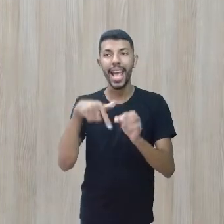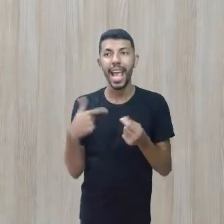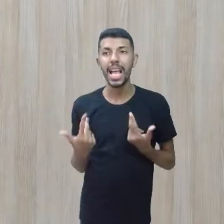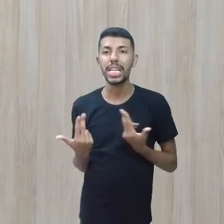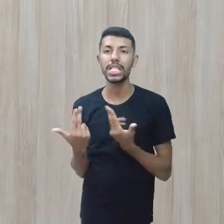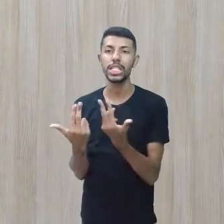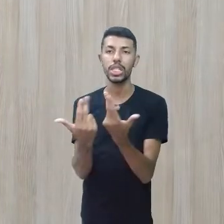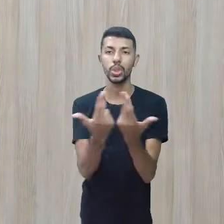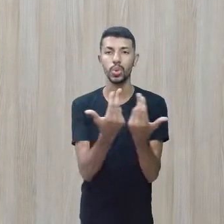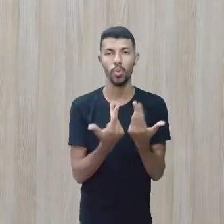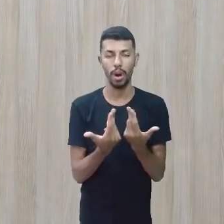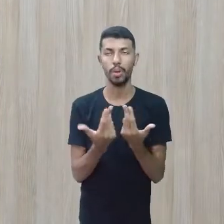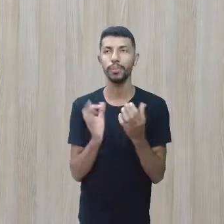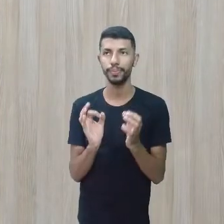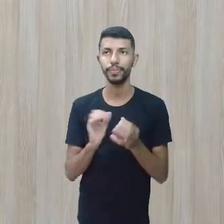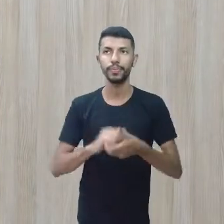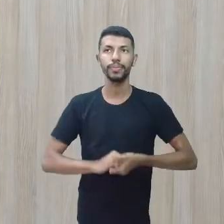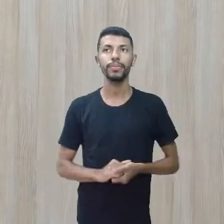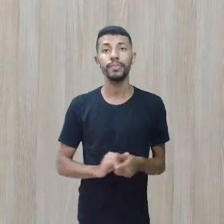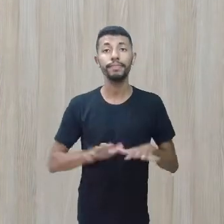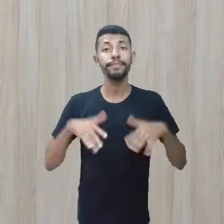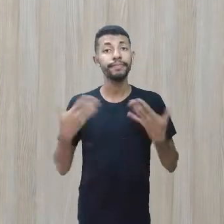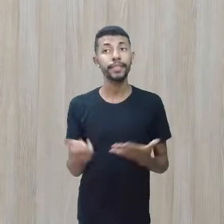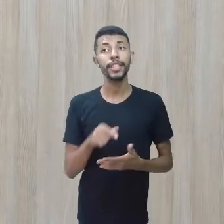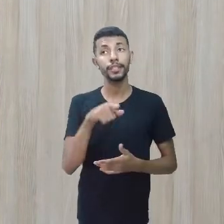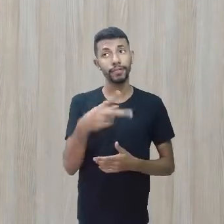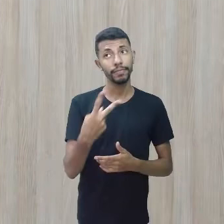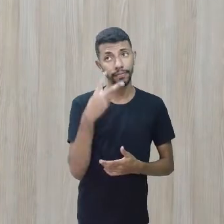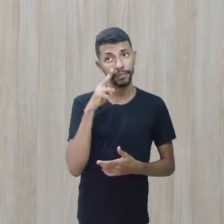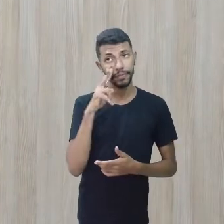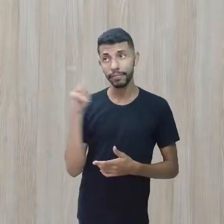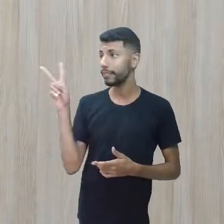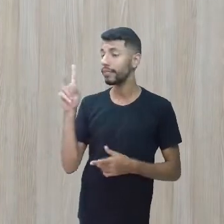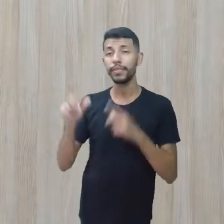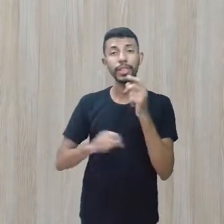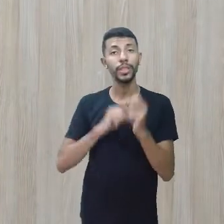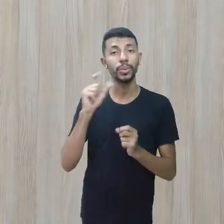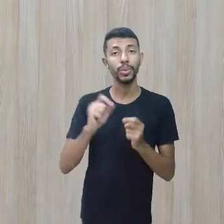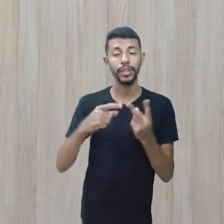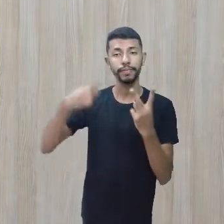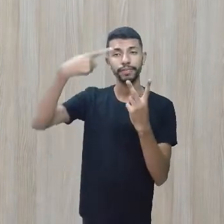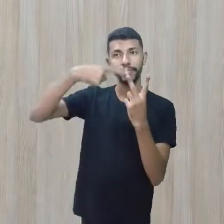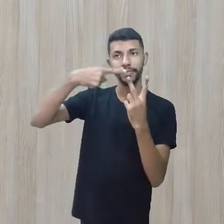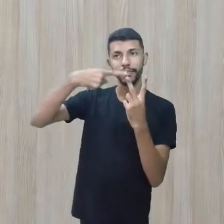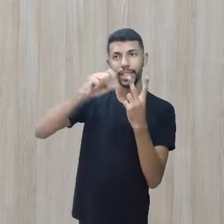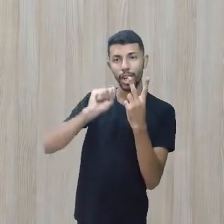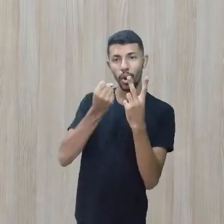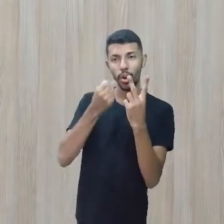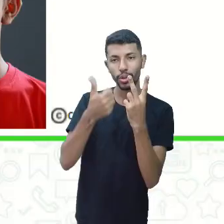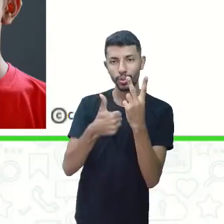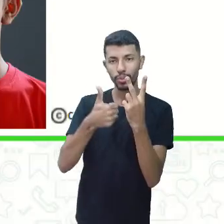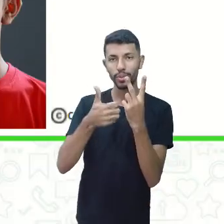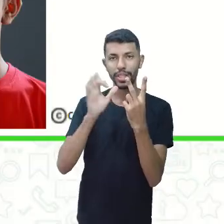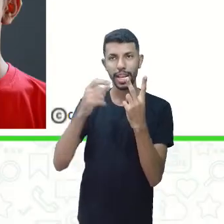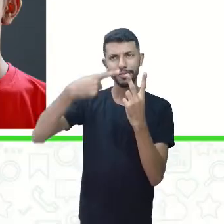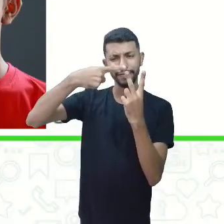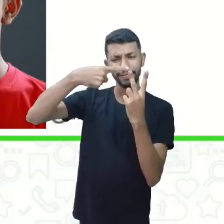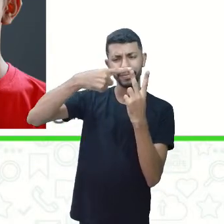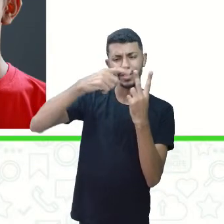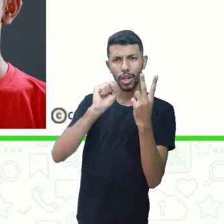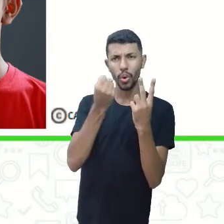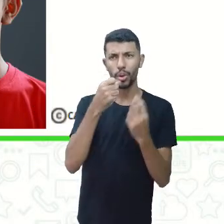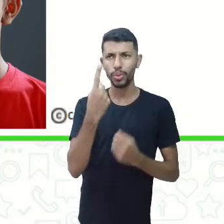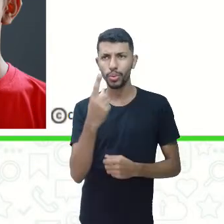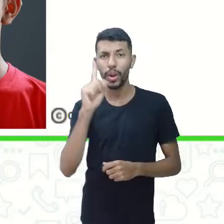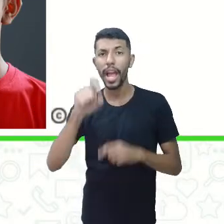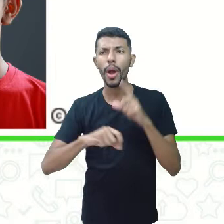são a mesma medida. E aí você está vendo um radical, né, a raiz de 81. A raiz de 81 é um